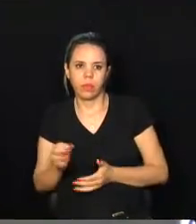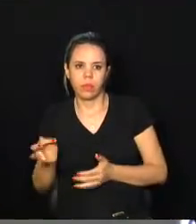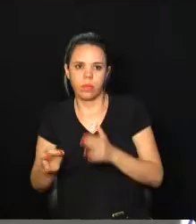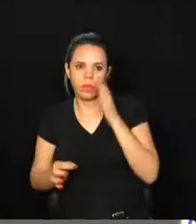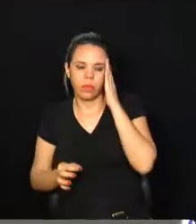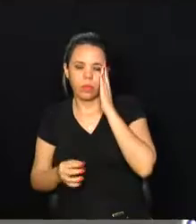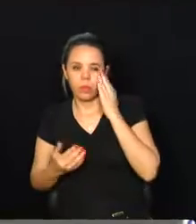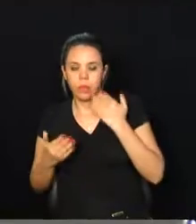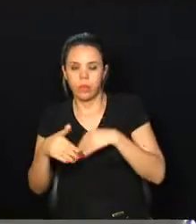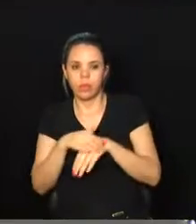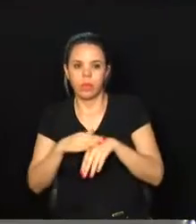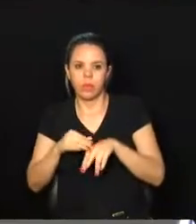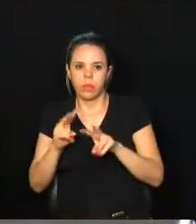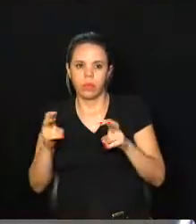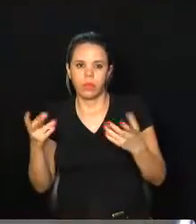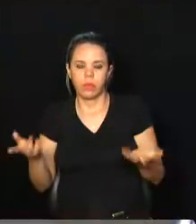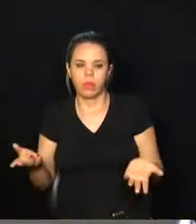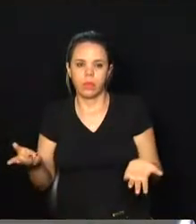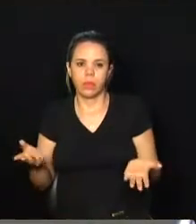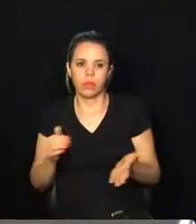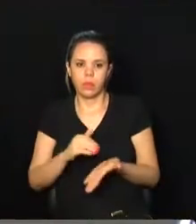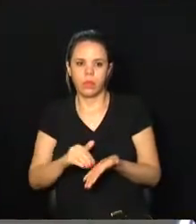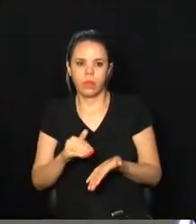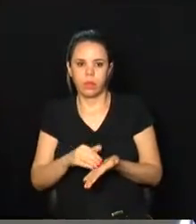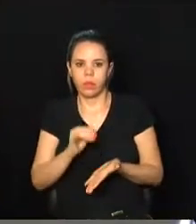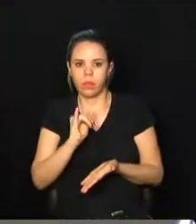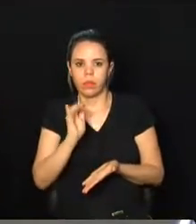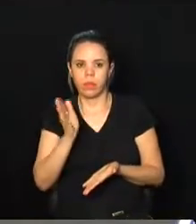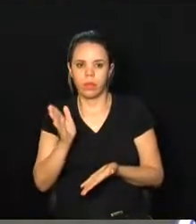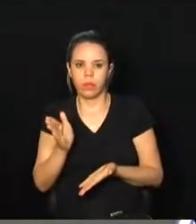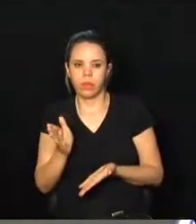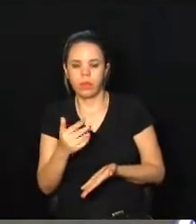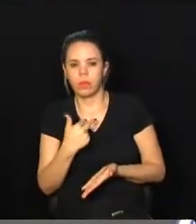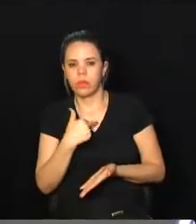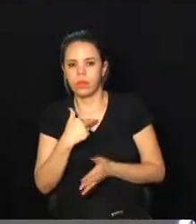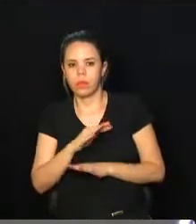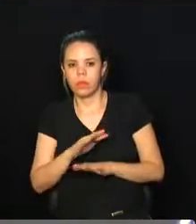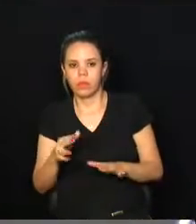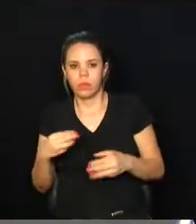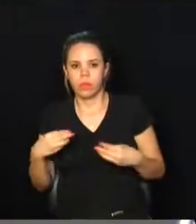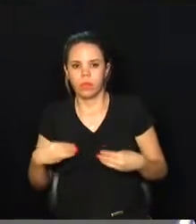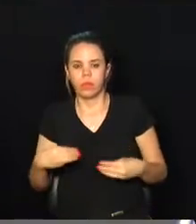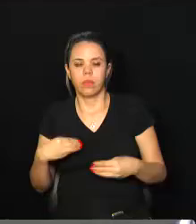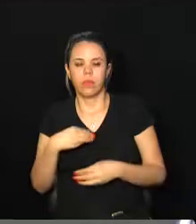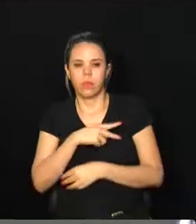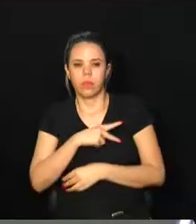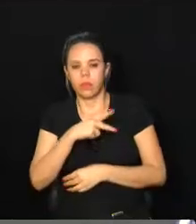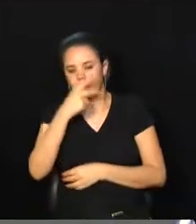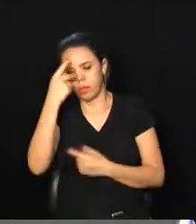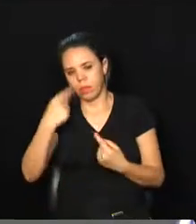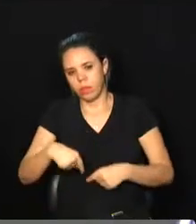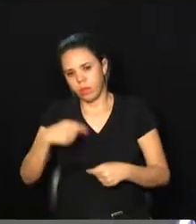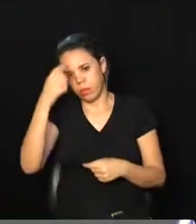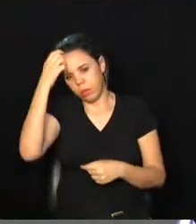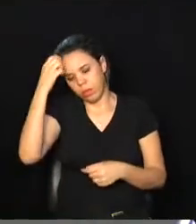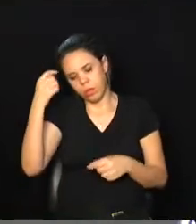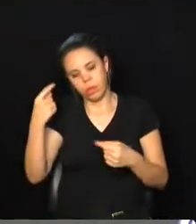gente conversou sobre isso aí. O secretário já disse que de antemão que não pode, que o Ministério Público seria contrário na